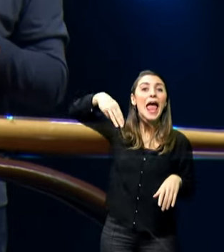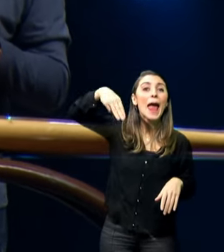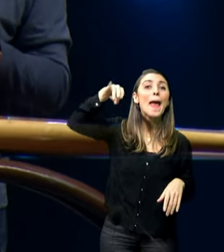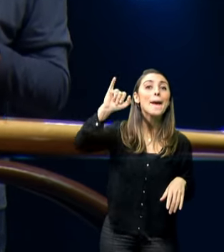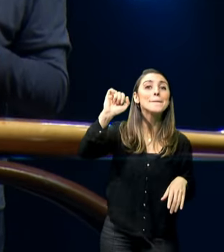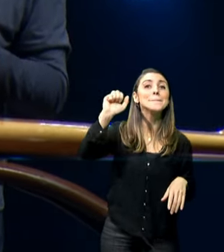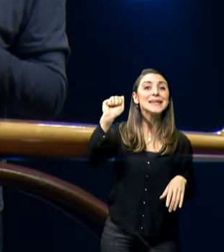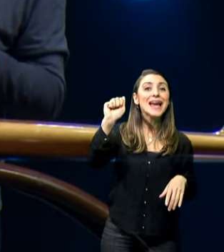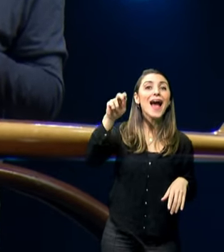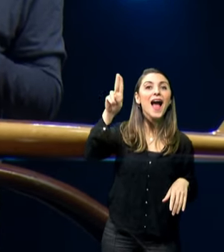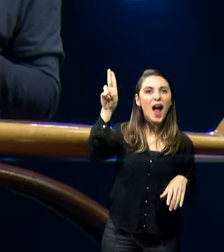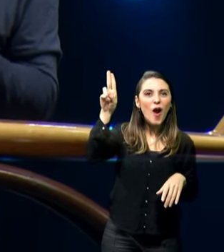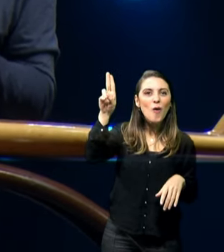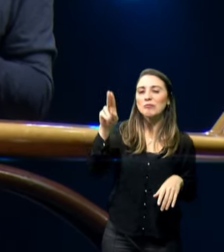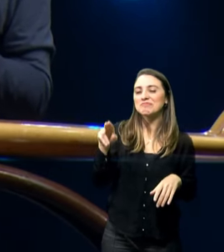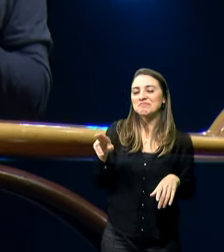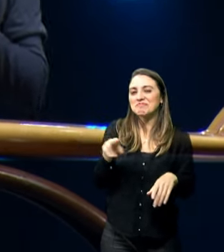Vamos repetir.